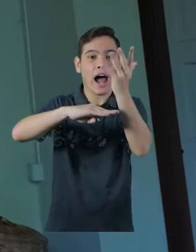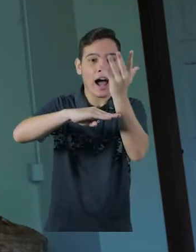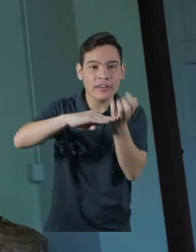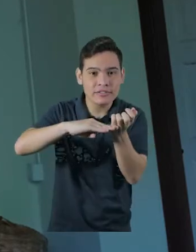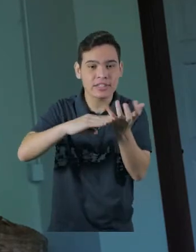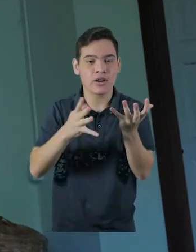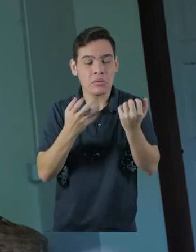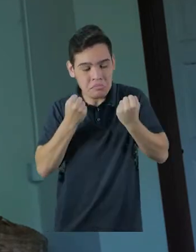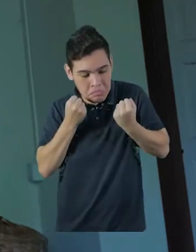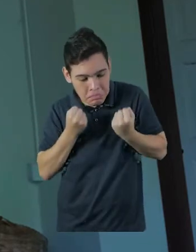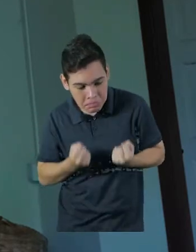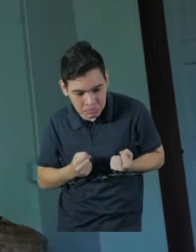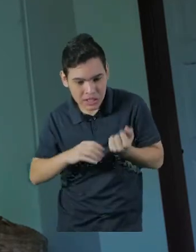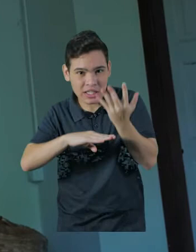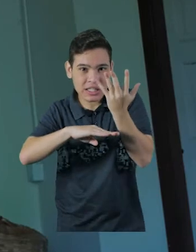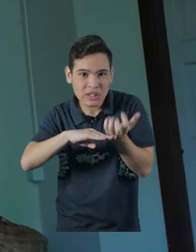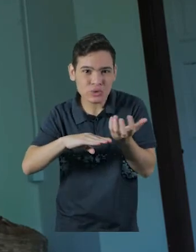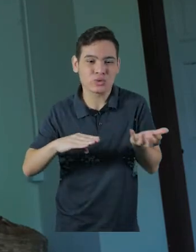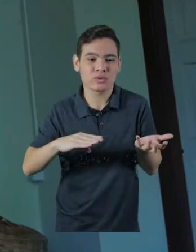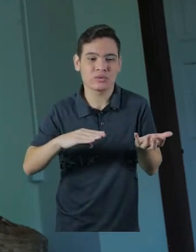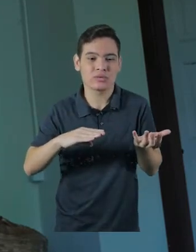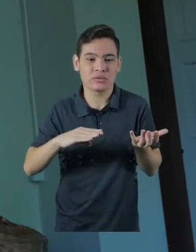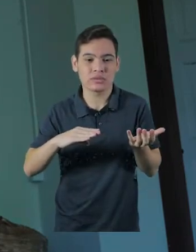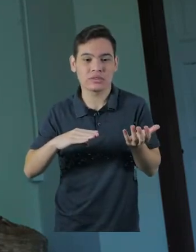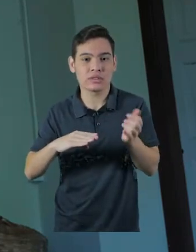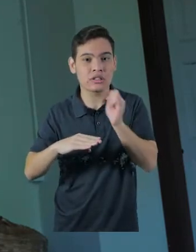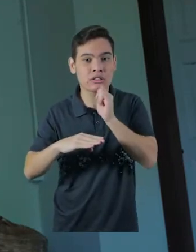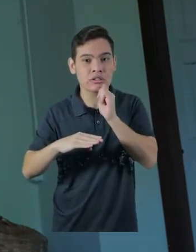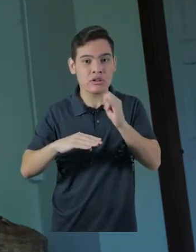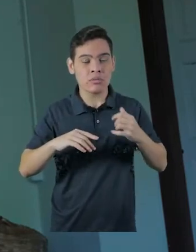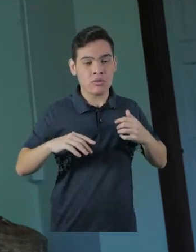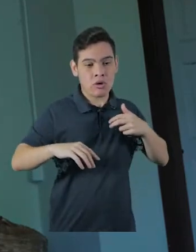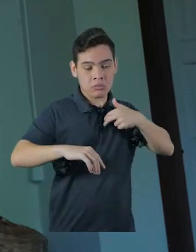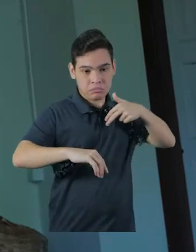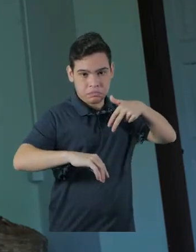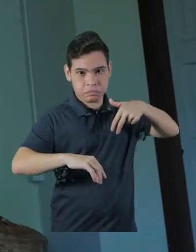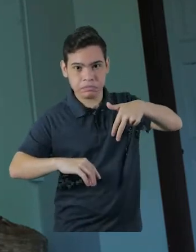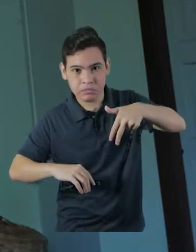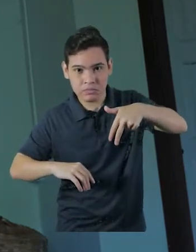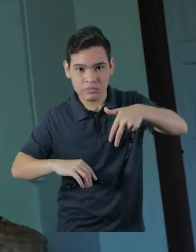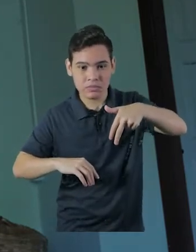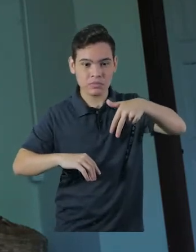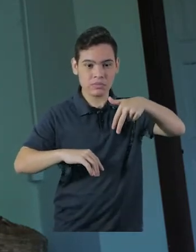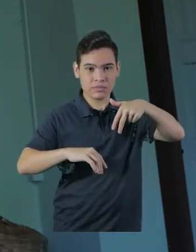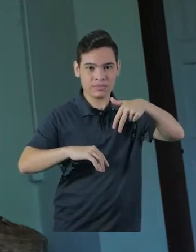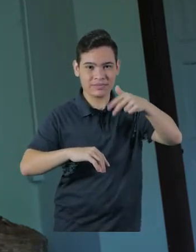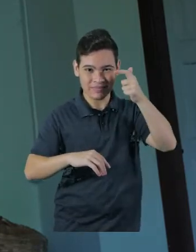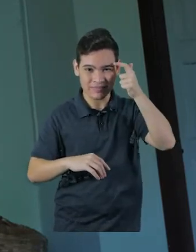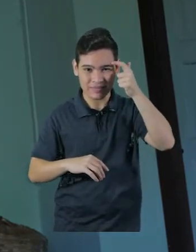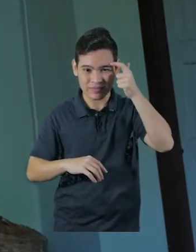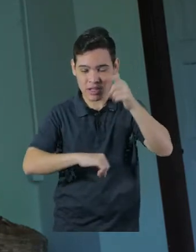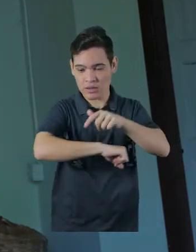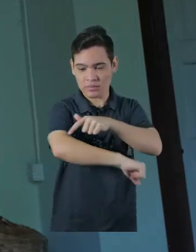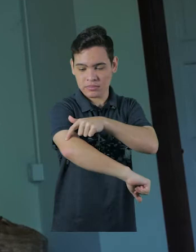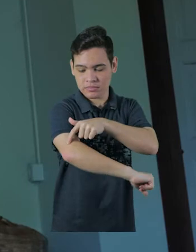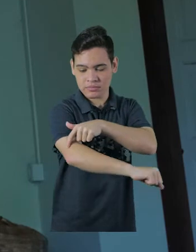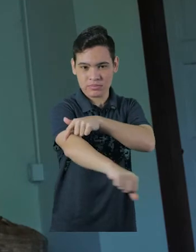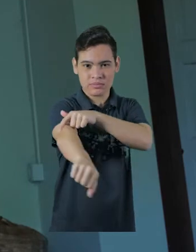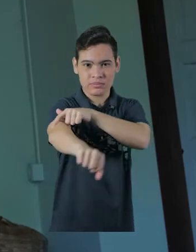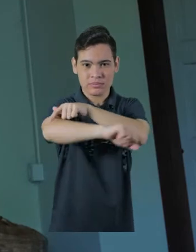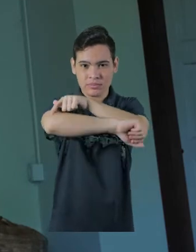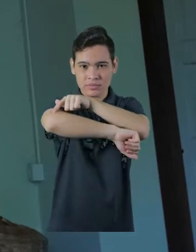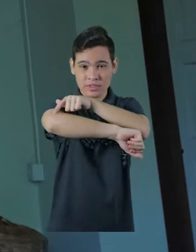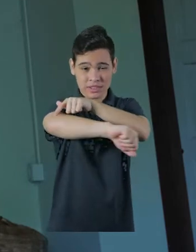peso, o momentum, os impulsos, os contrapesos. Então, são essas coisas que a gente